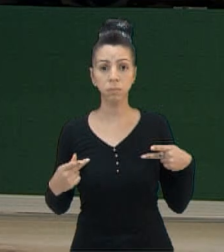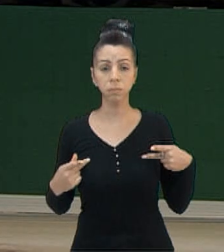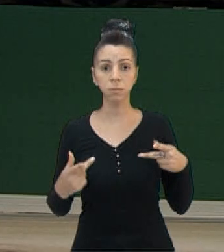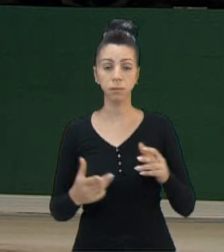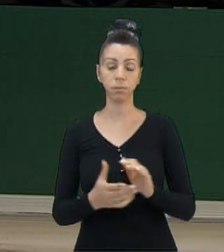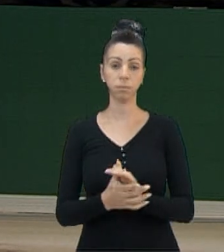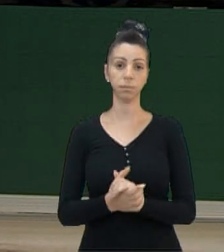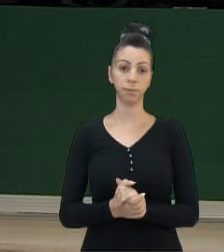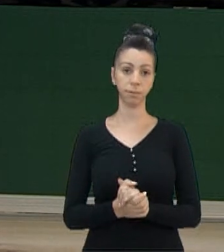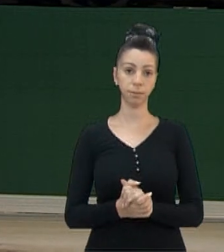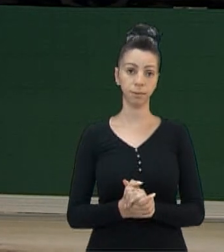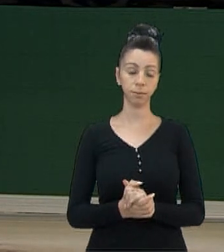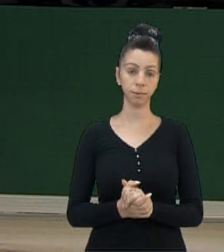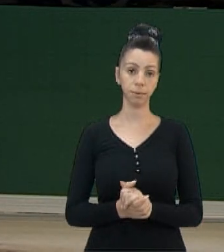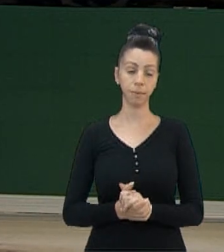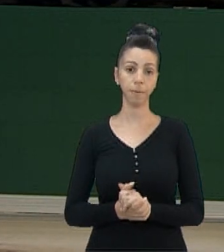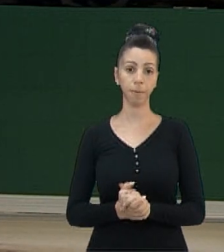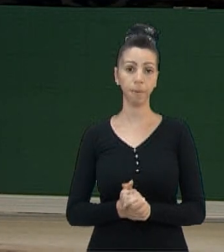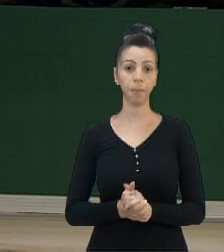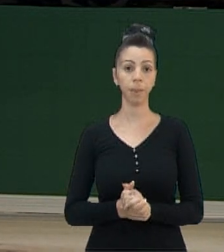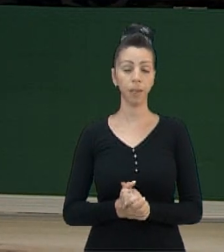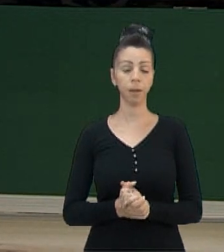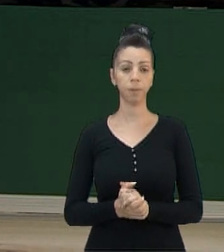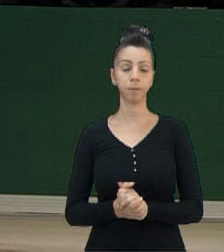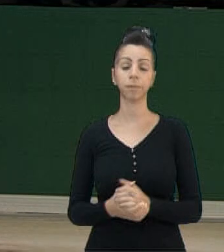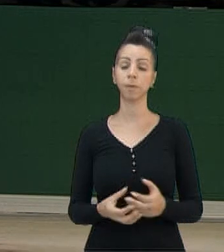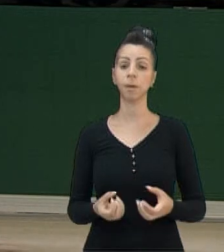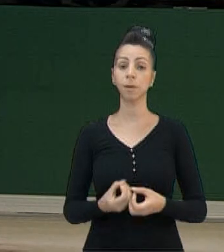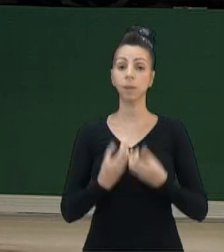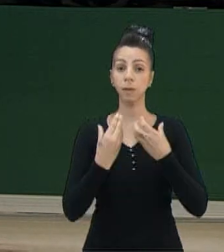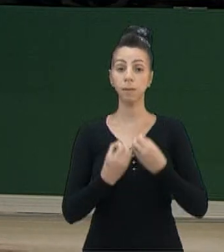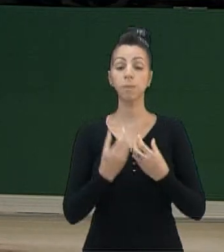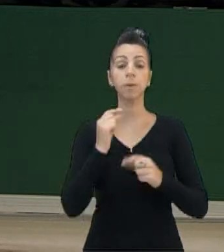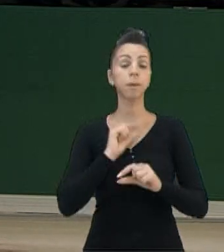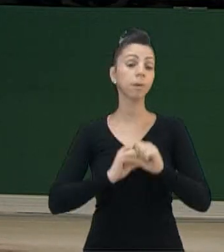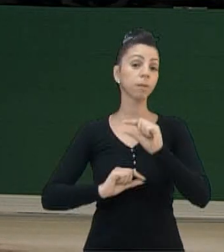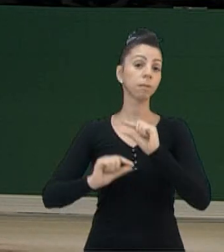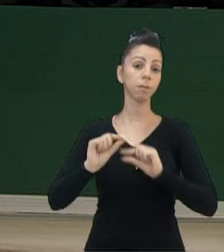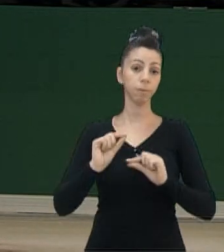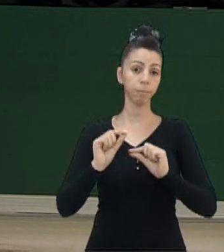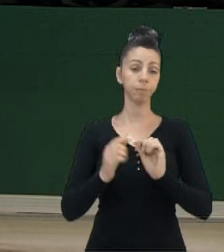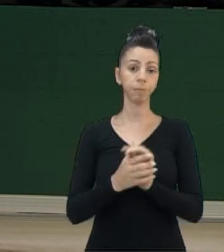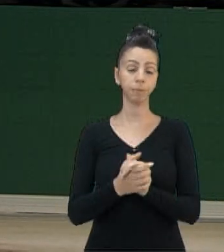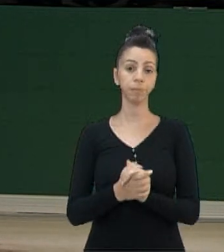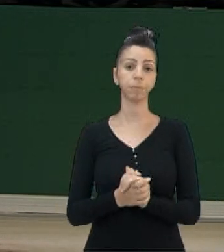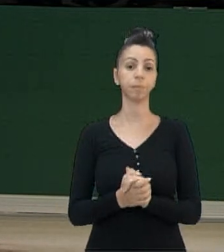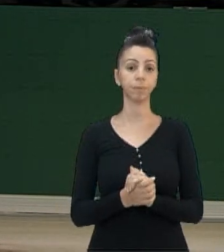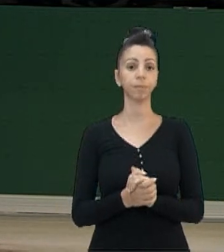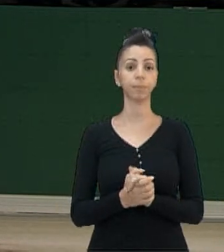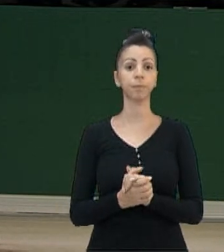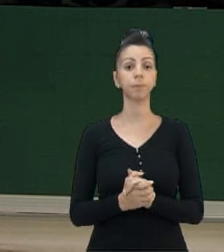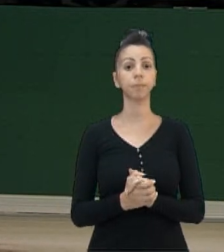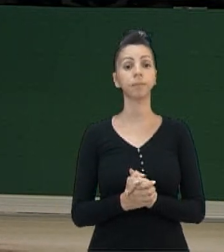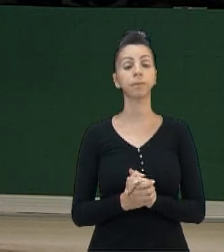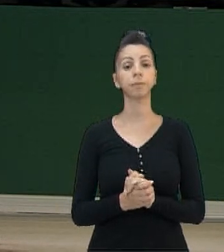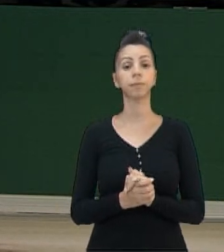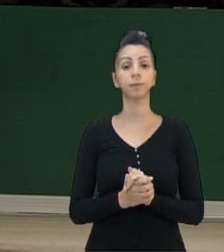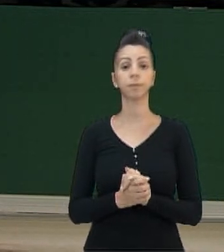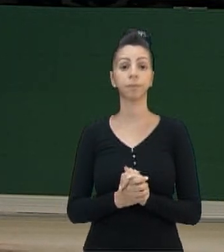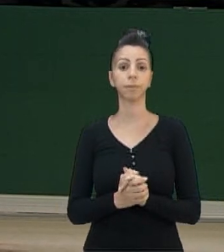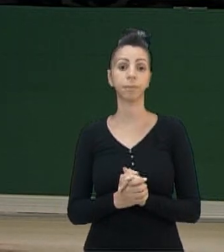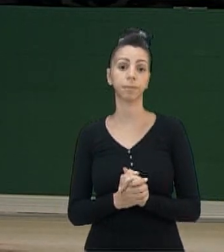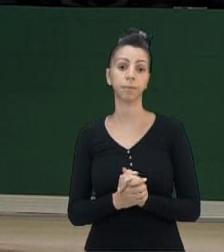Bom, esse poema, como vocês observaram, ele vai estar tratando de uma questão aí que não é uma